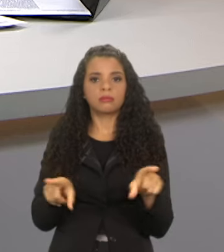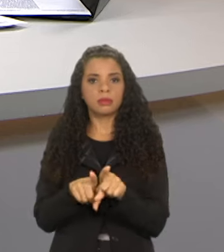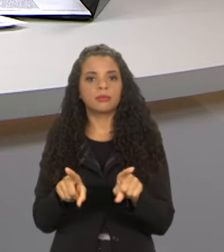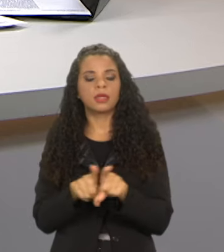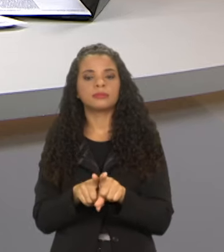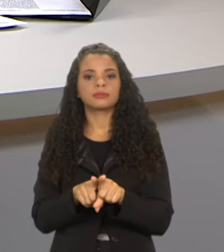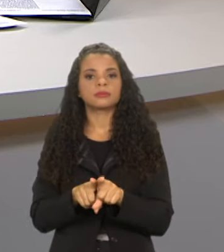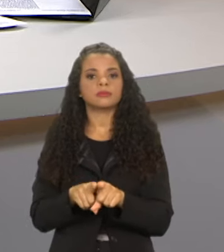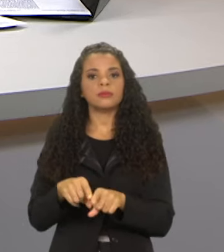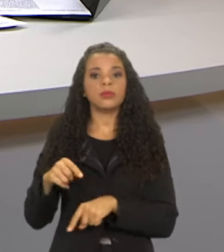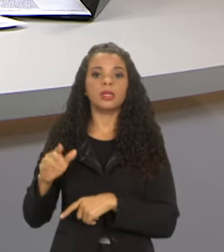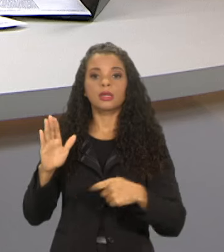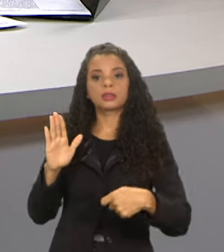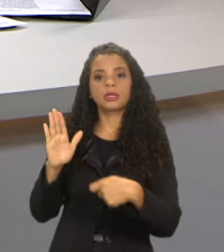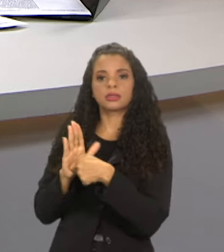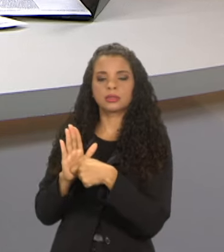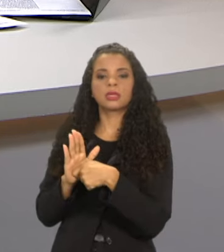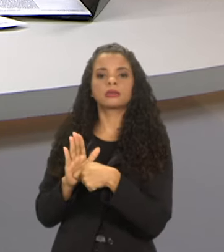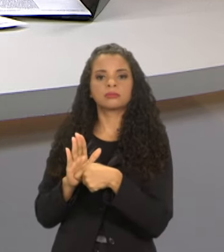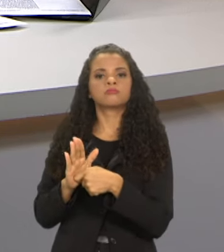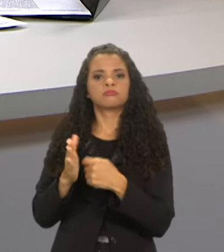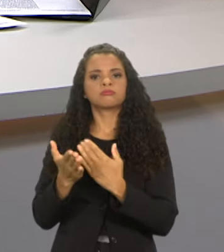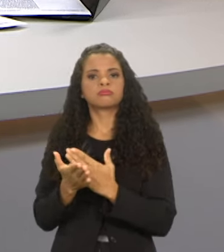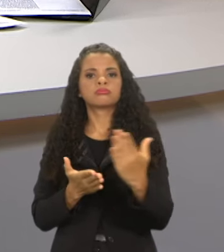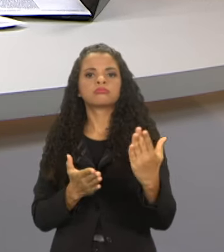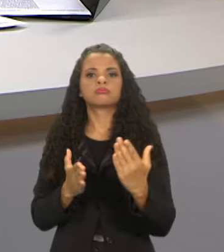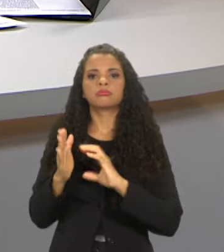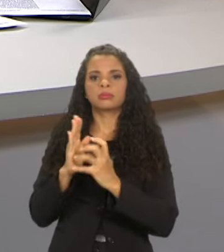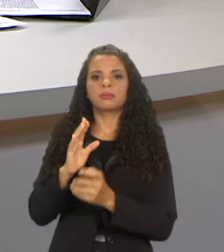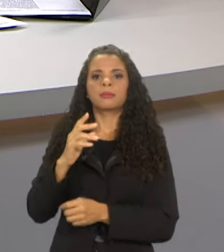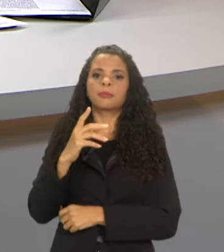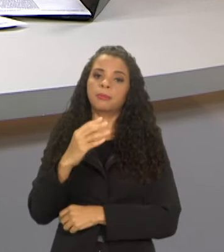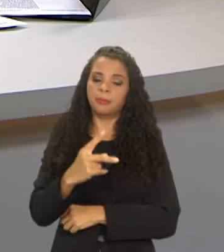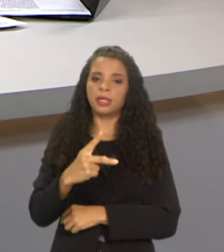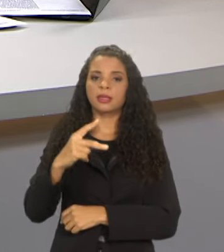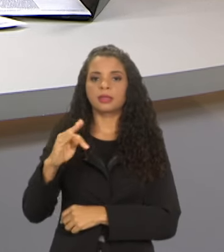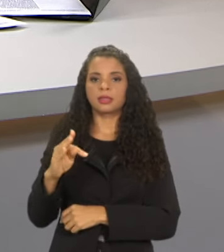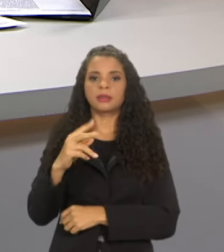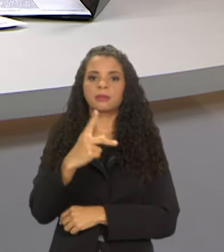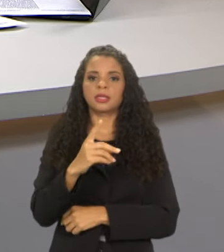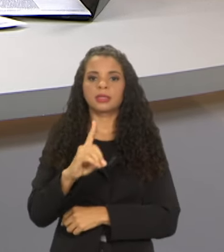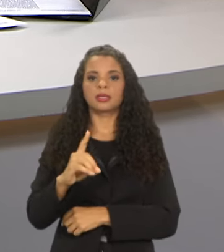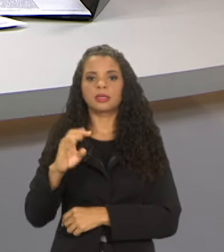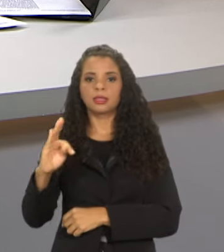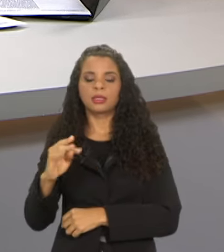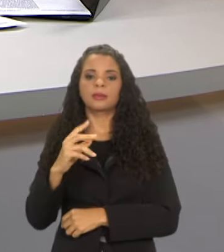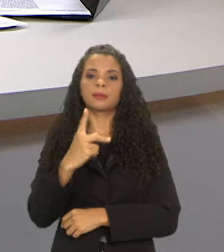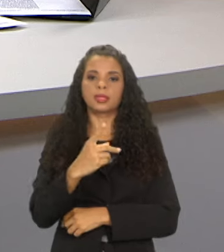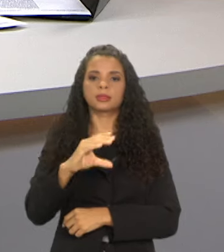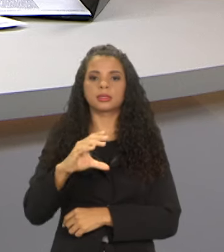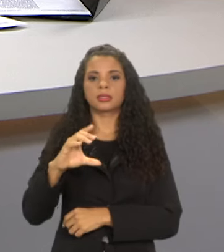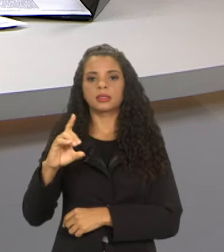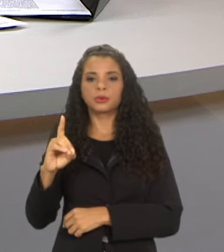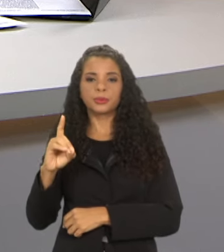foi ajuizada, só para a gente lembrar um pouquinho mais, pelo PT, PDT, PCdoB e PSB.